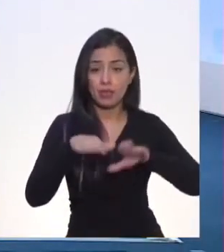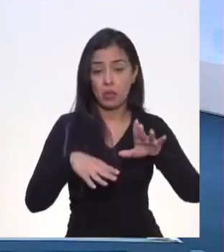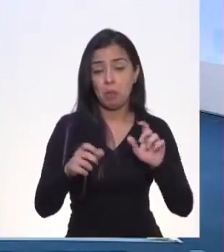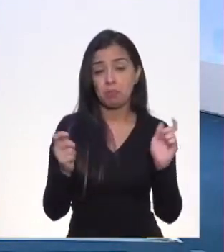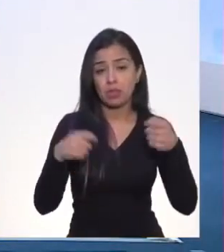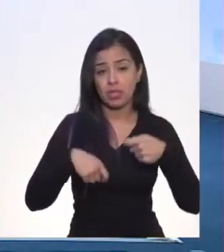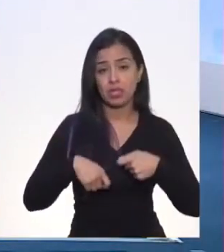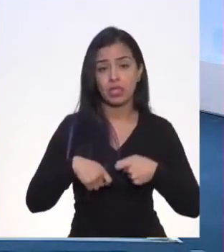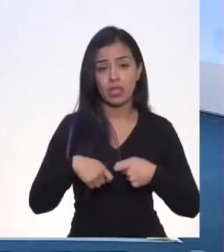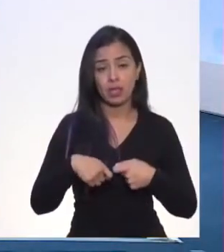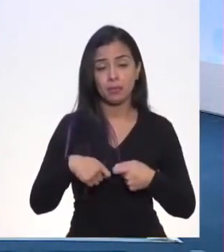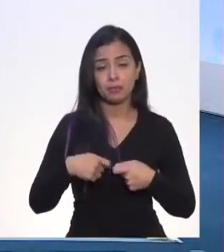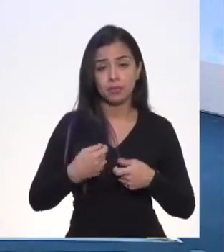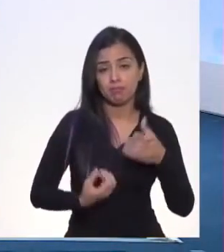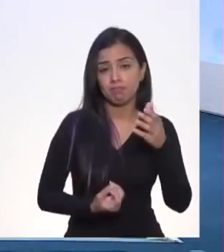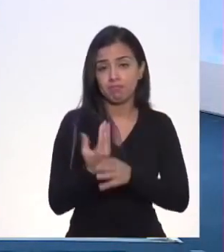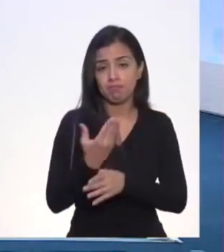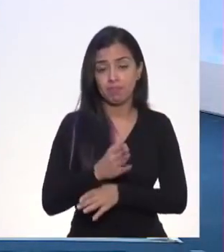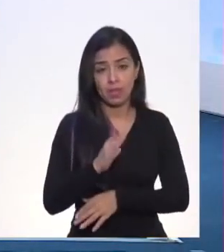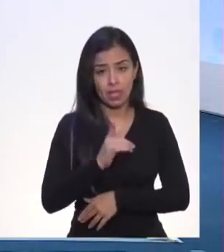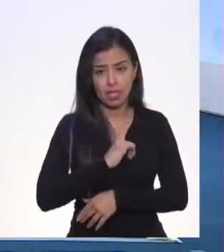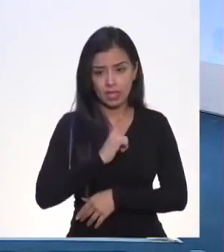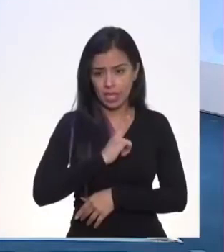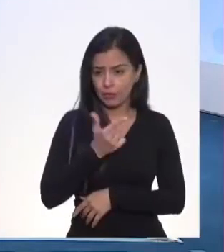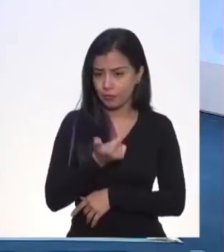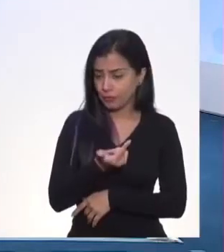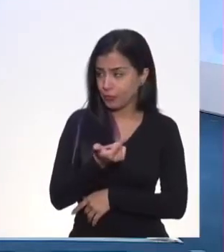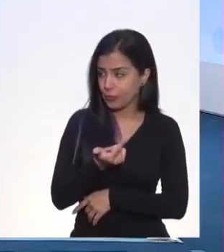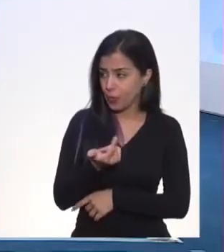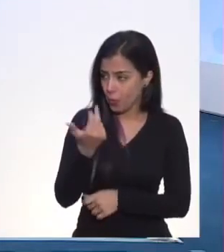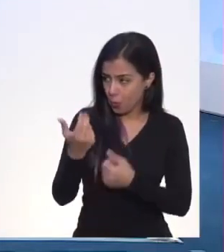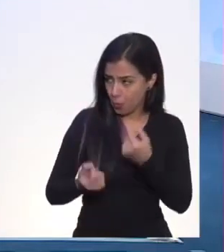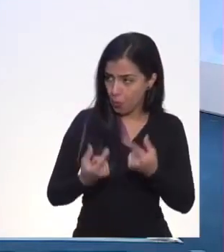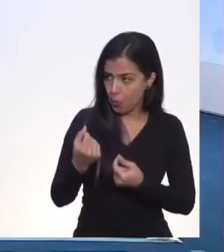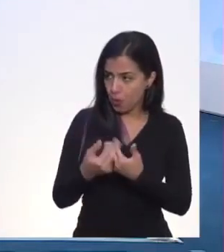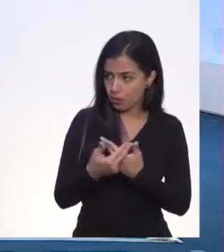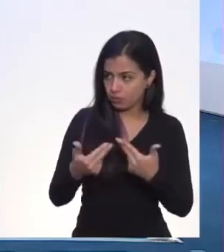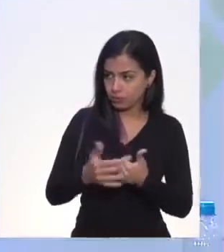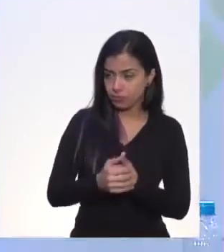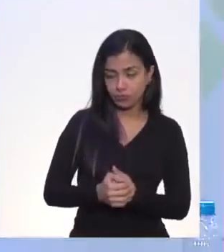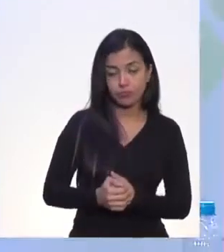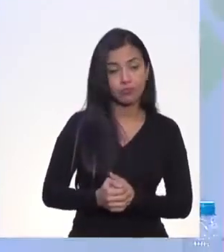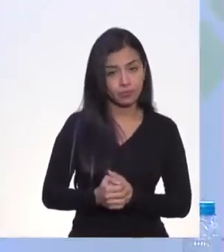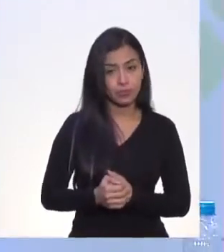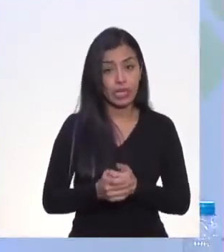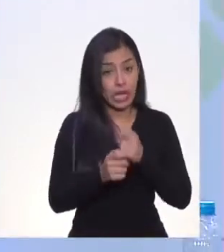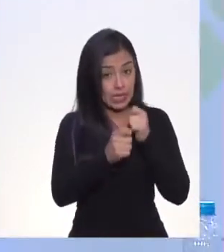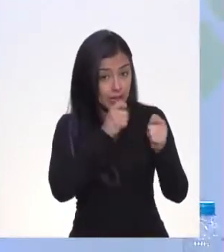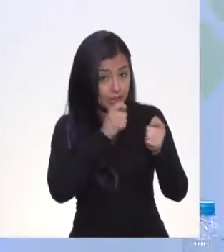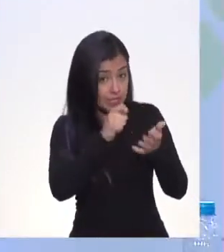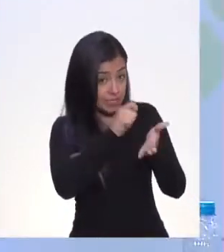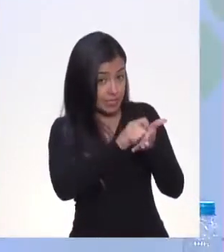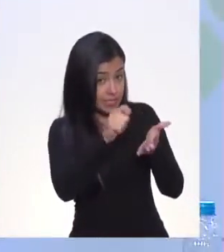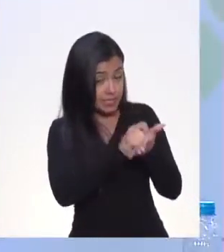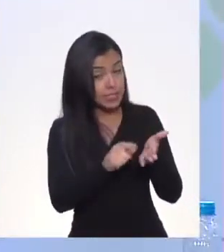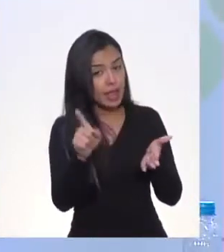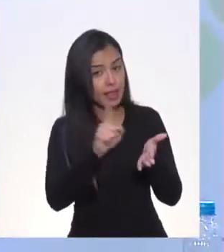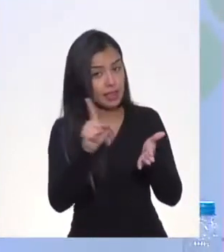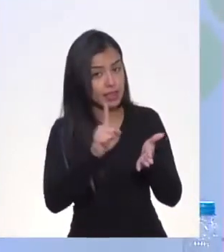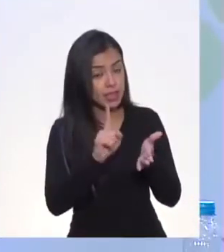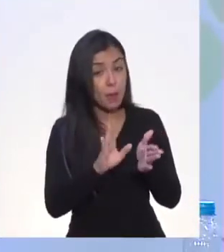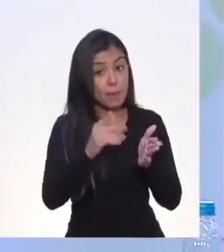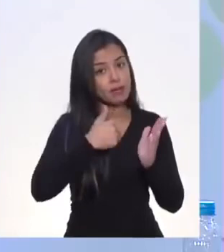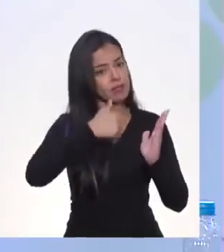surgir. Mas houve alguma inserção dessas expressões, Pro? Na parte da entrevista escrita, não. Mas conforme eu estava